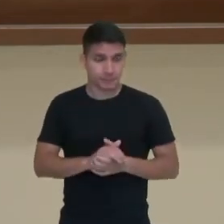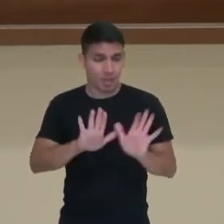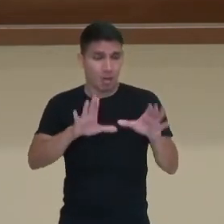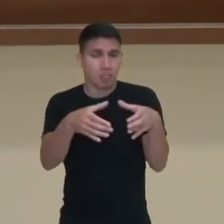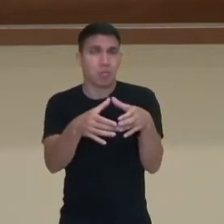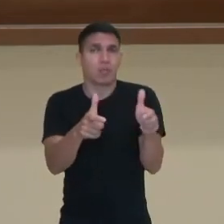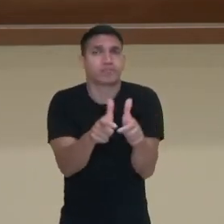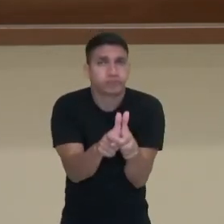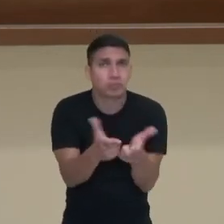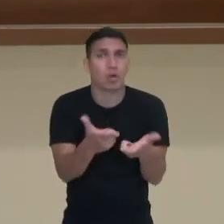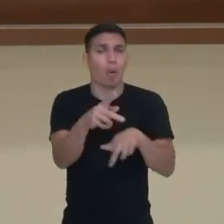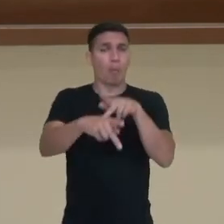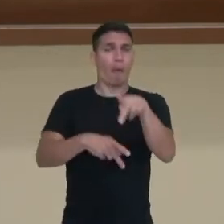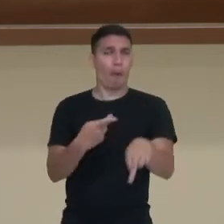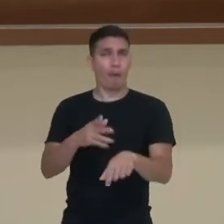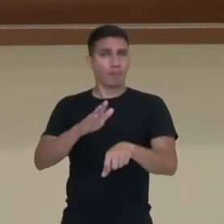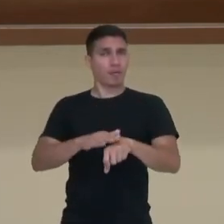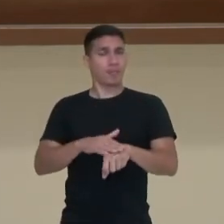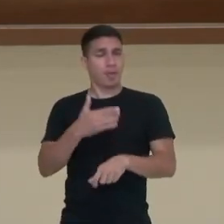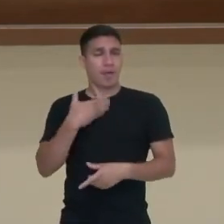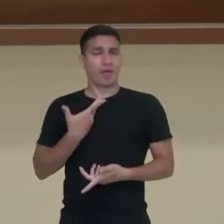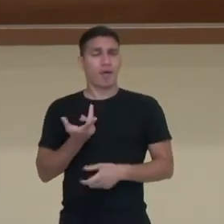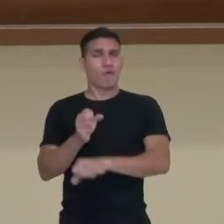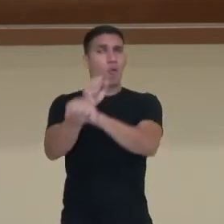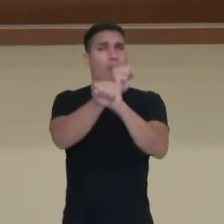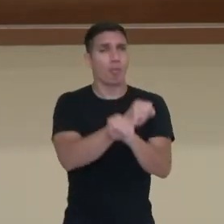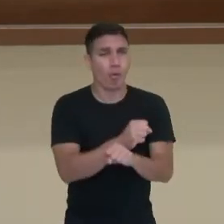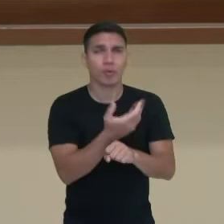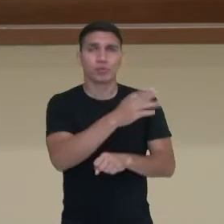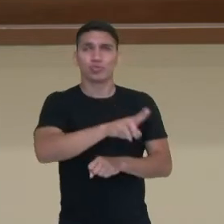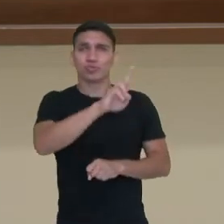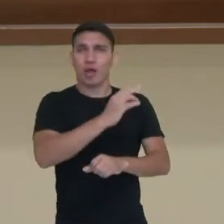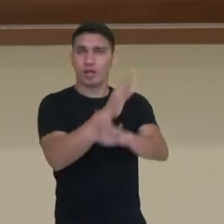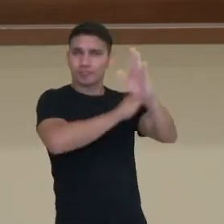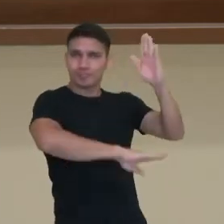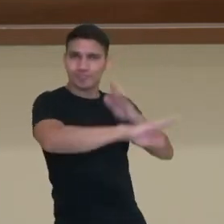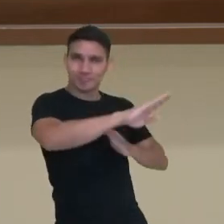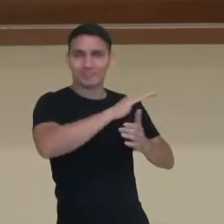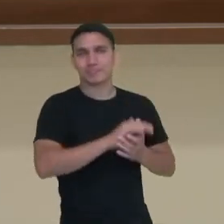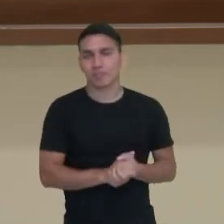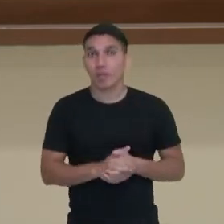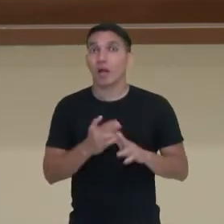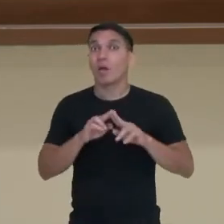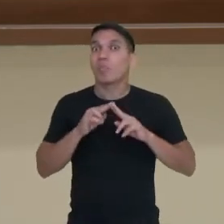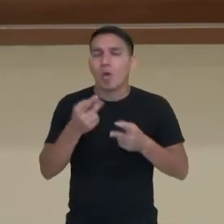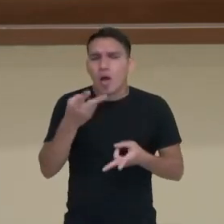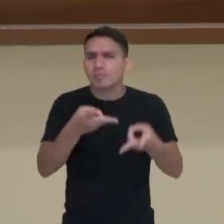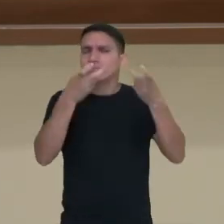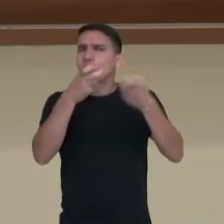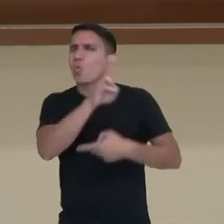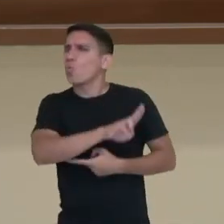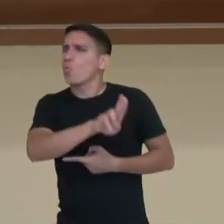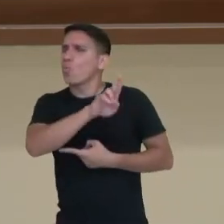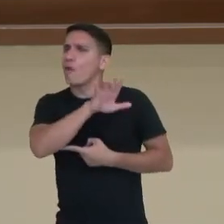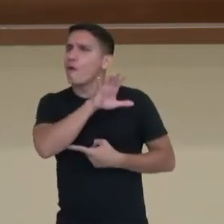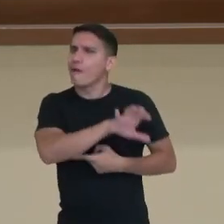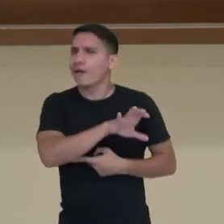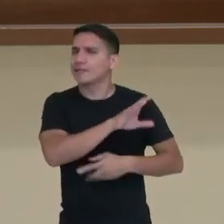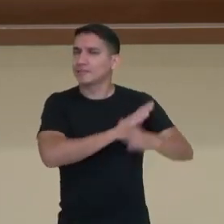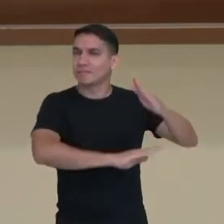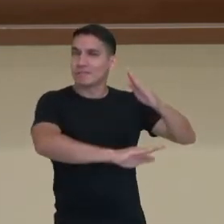do seu povo, da sua nação, tá? É quando a gente vai ver o uso dessas